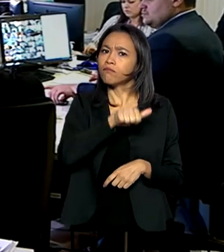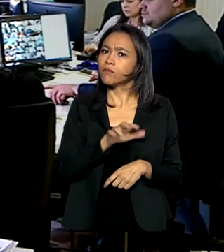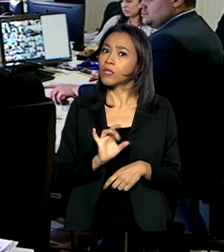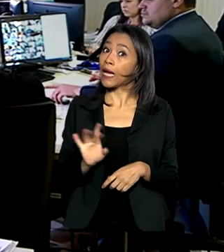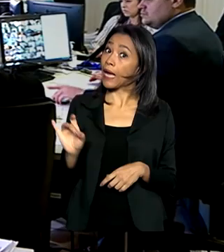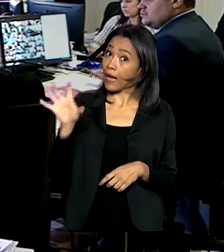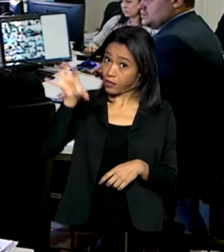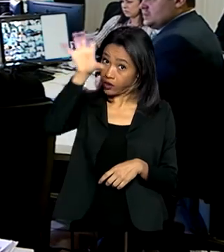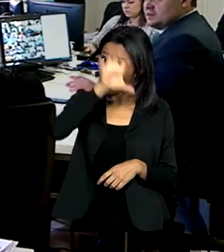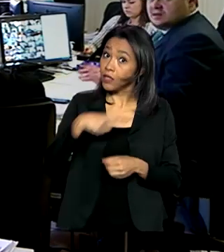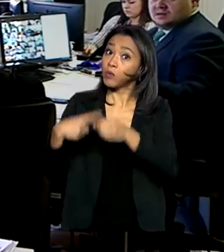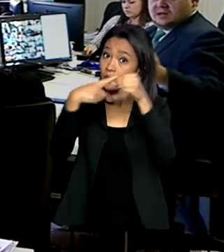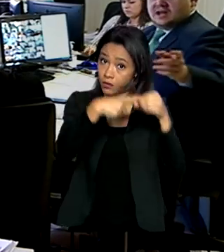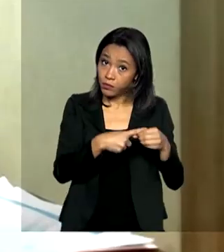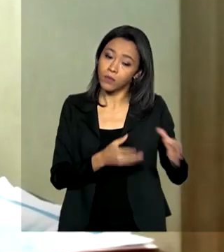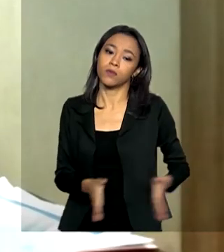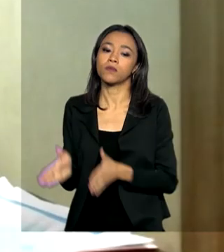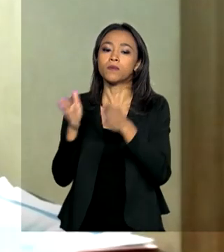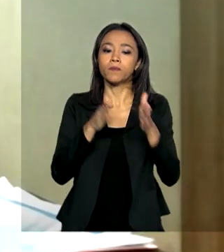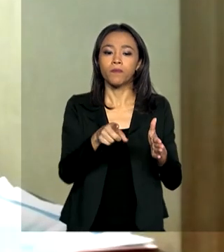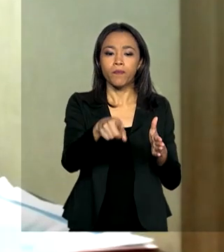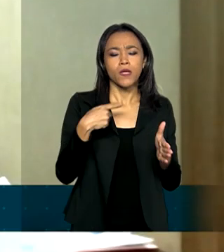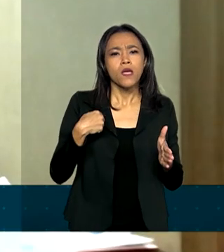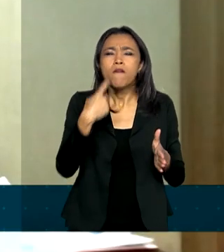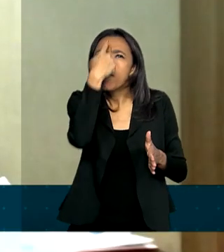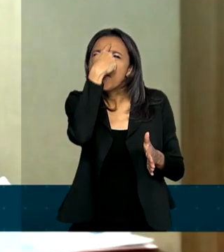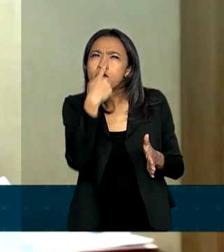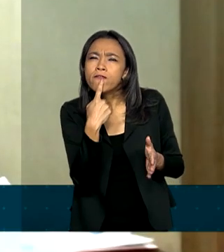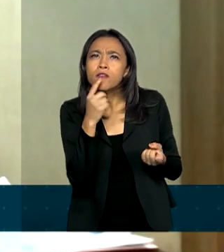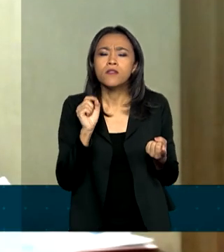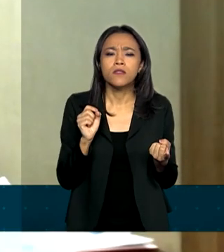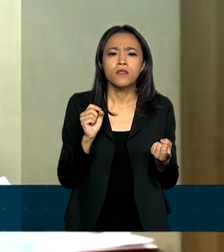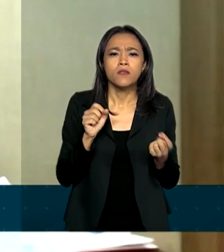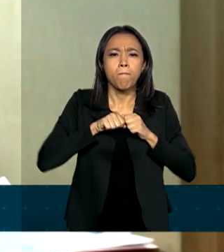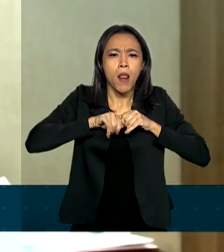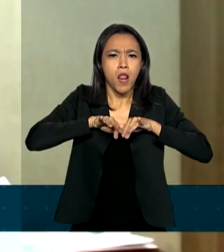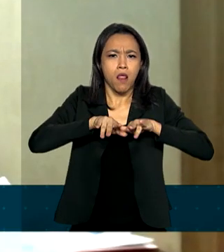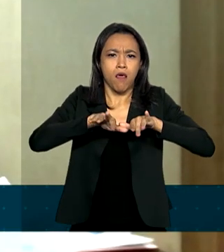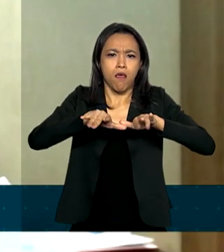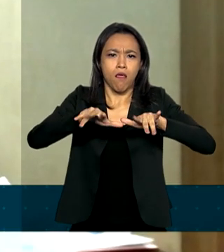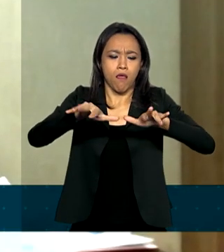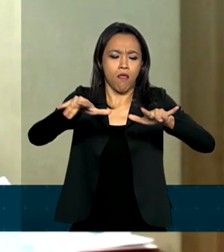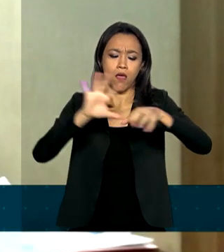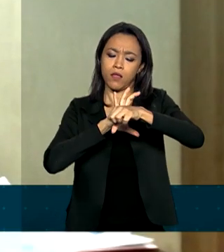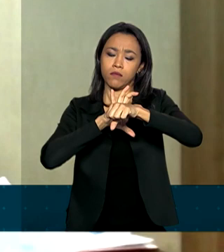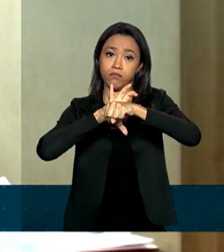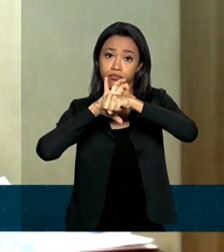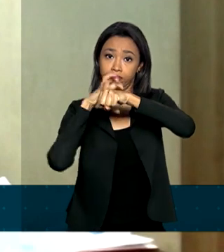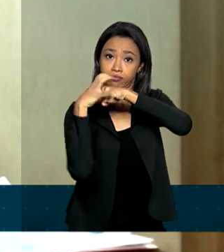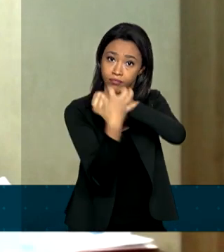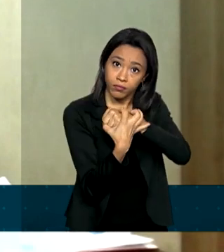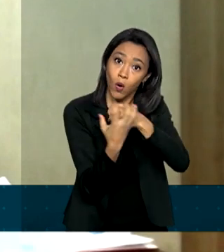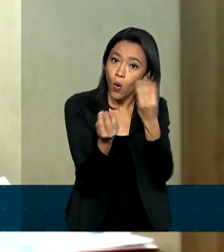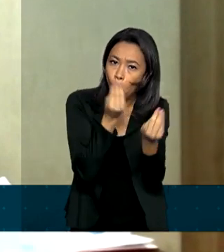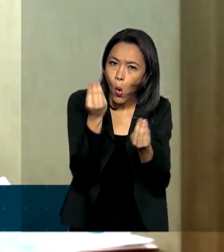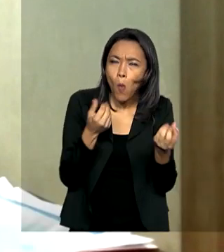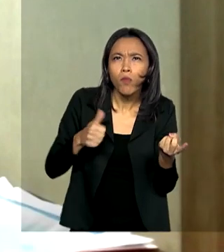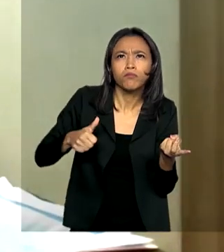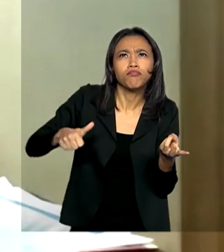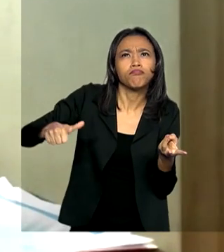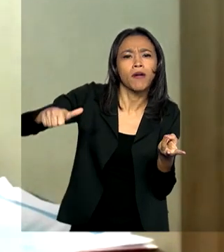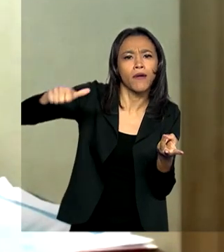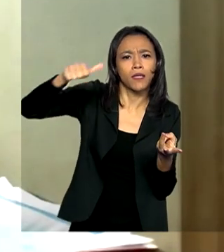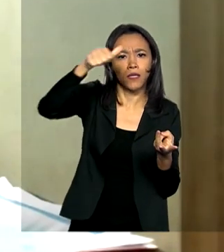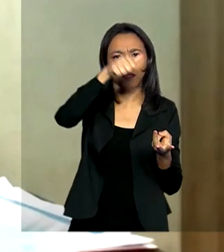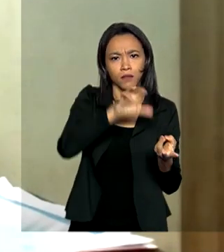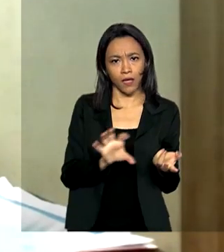municípios. Percebendo os distintos perfis de comportamento da doença por região, bem como o padrão de evolução da epidemia